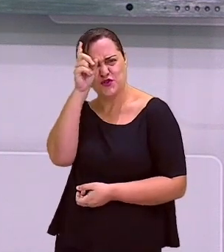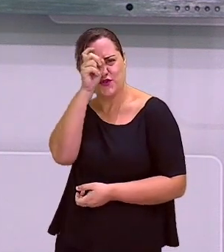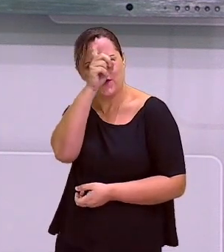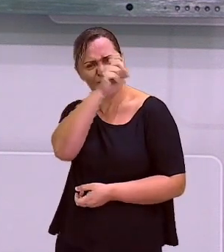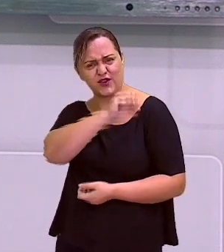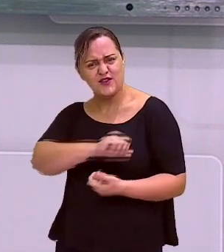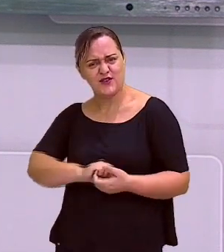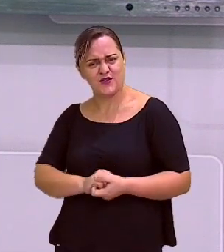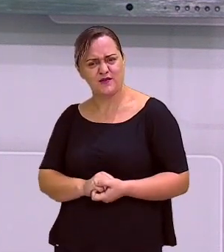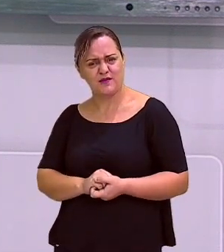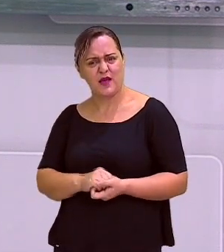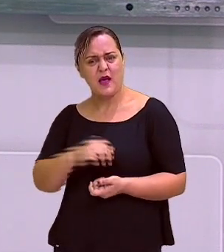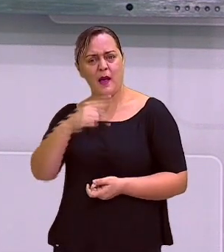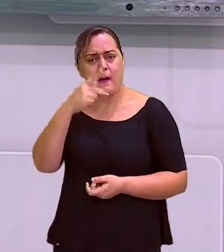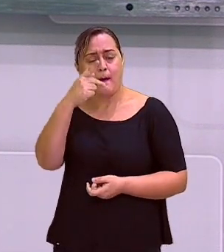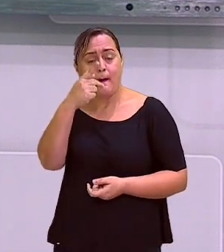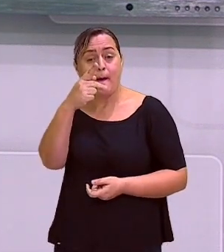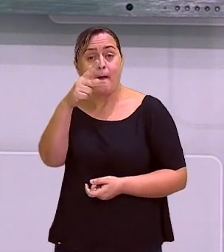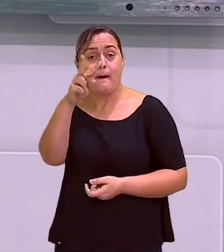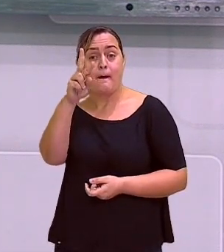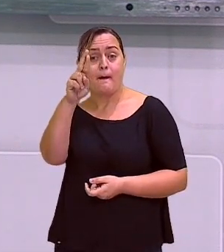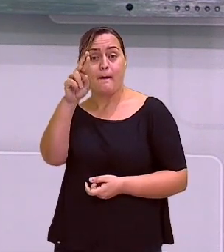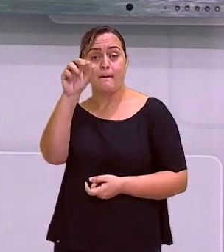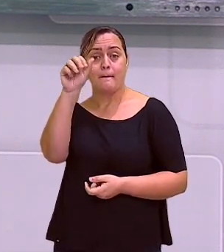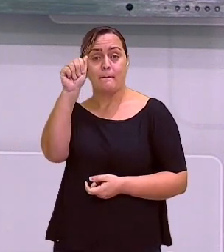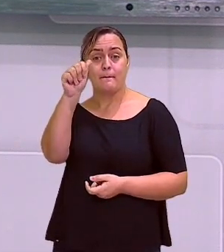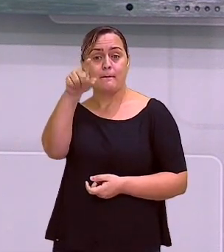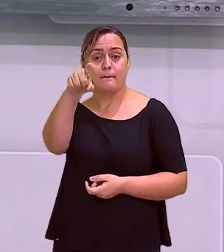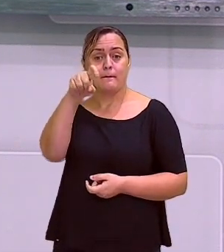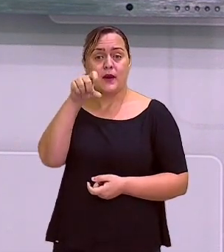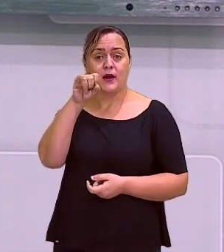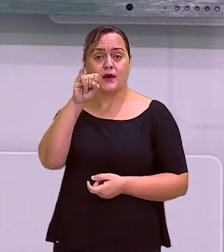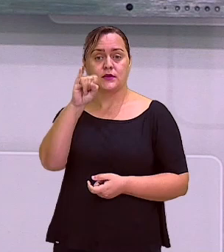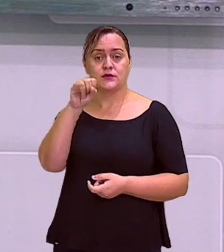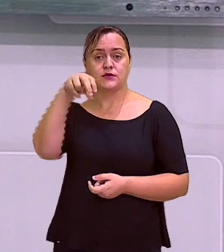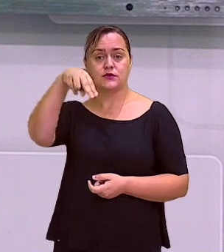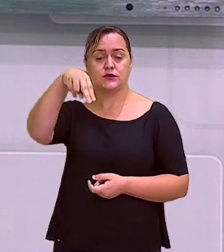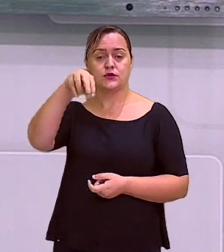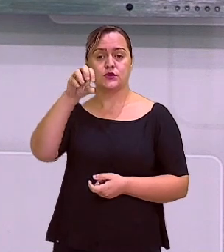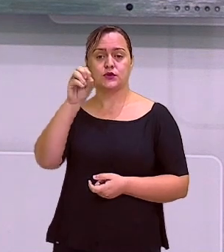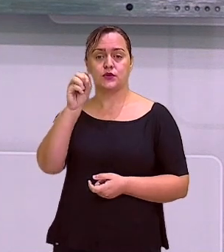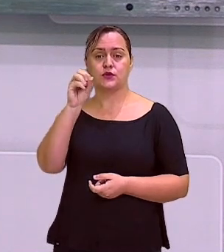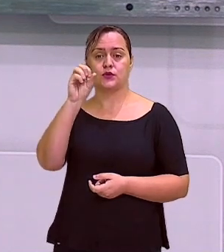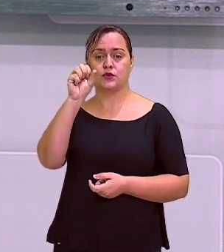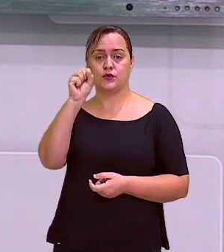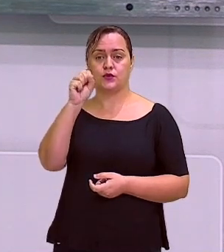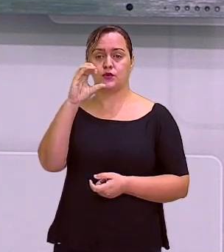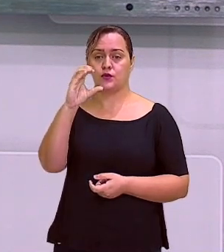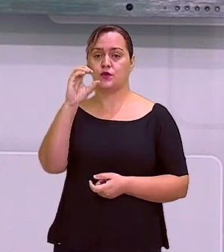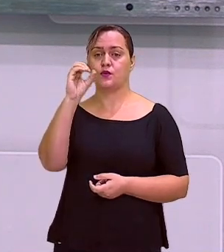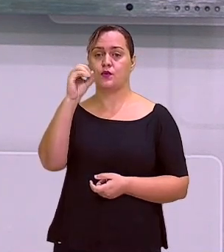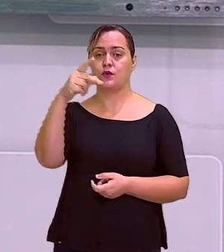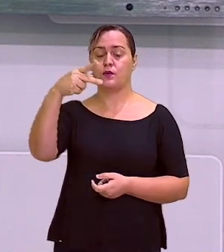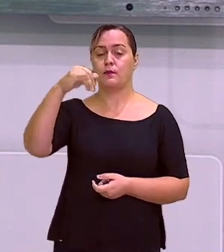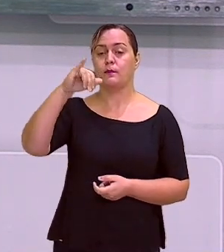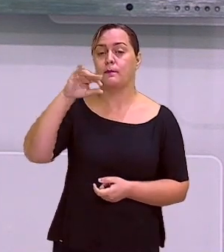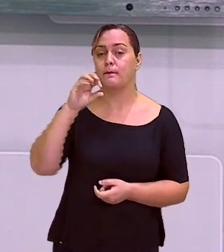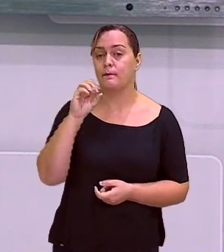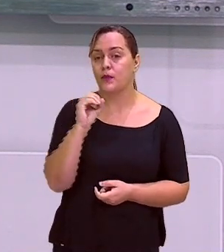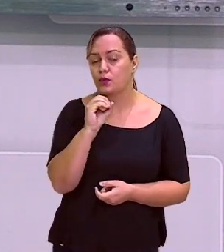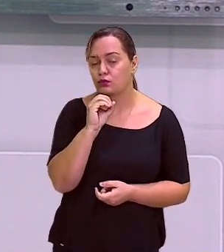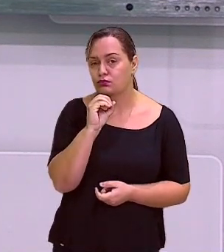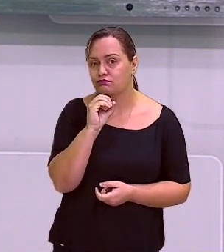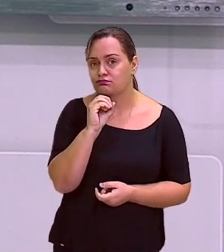Paraxinoscópio. Paraxinoscópio. Nossa, que nome difícil! Mas surgiu em 1877. Um francês